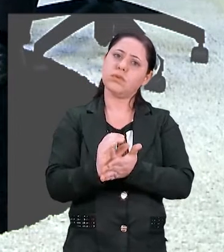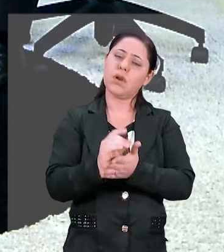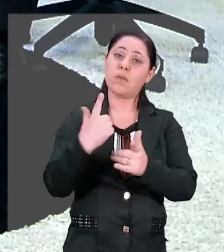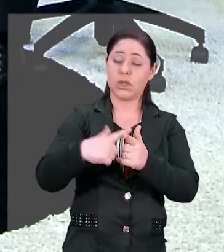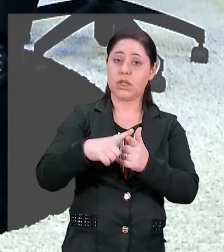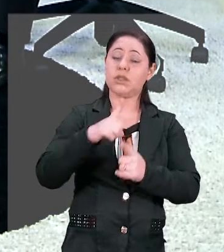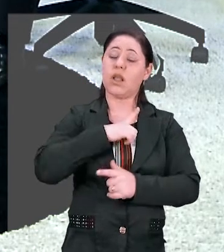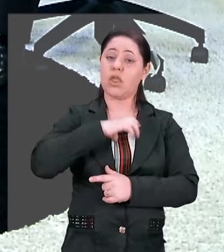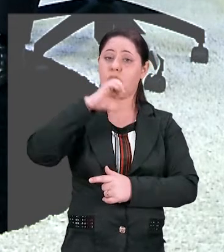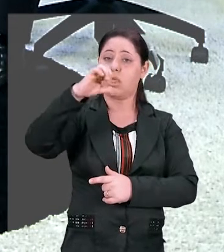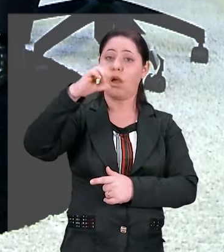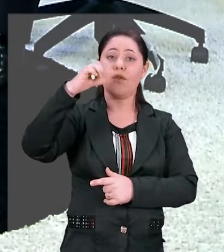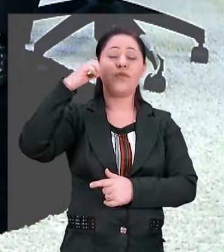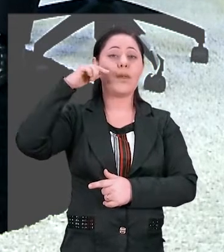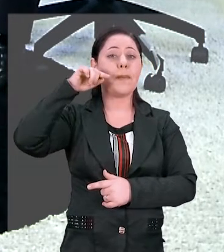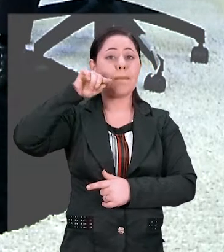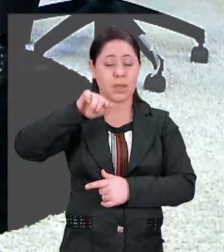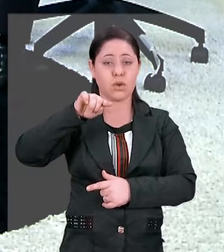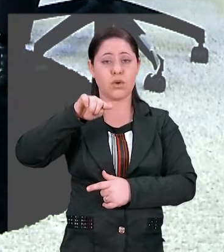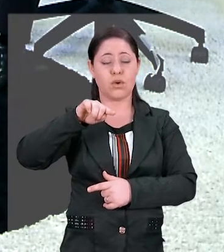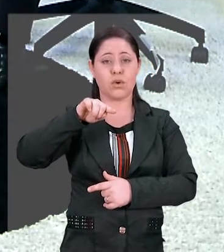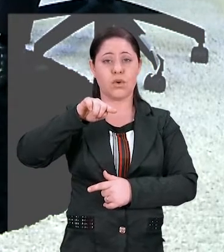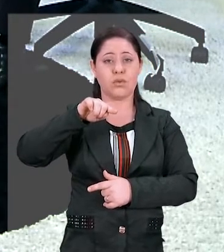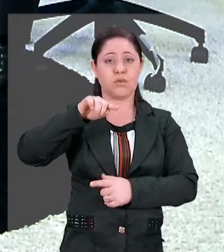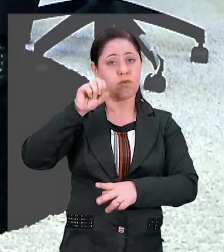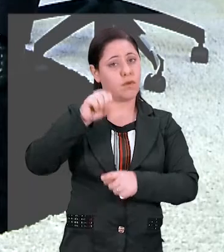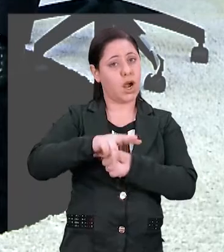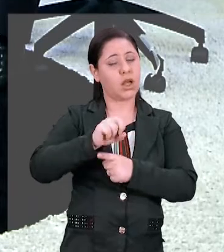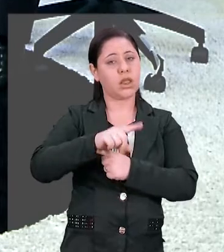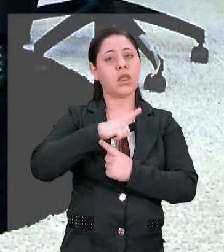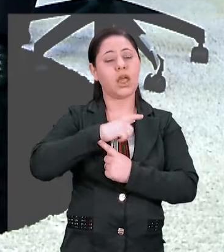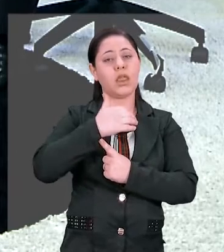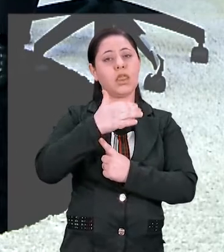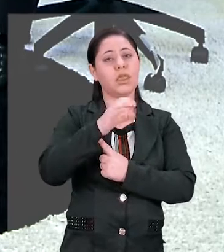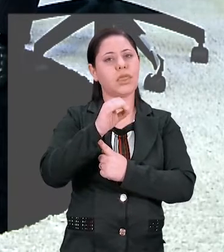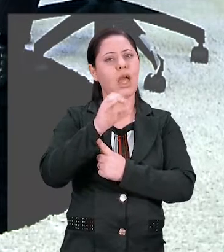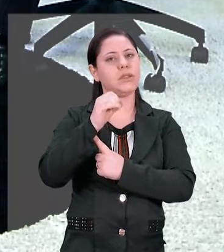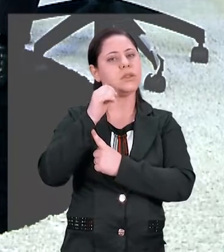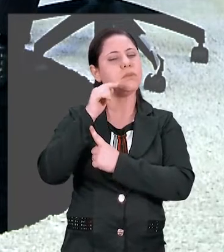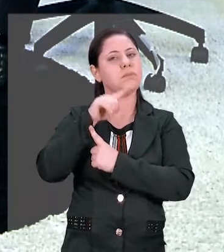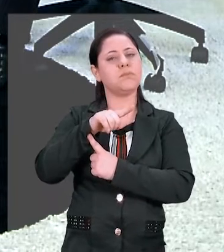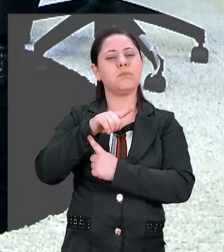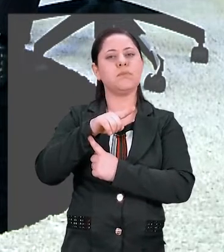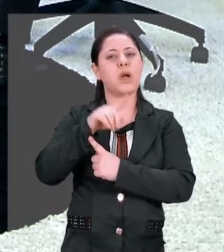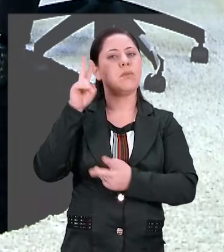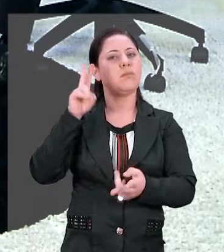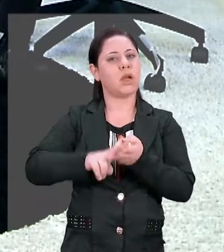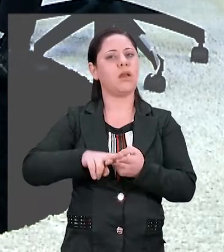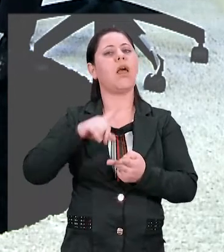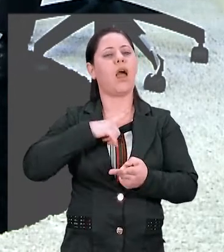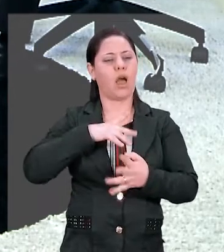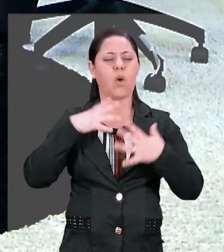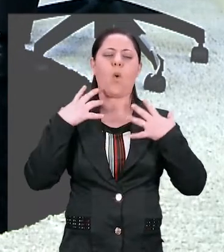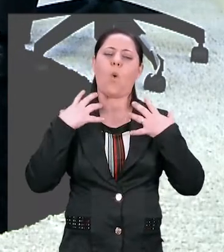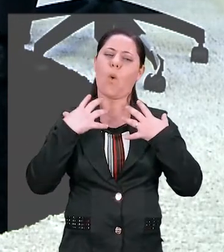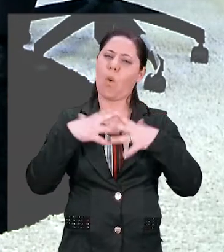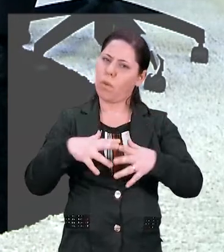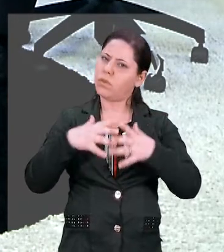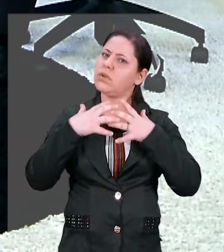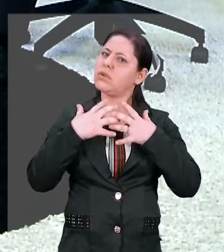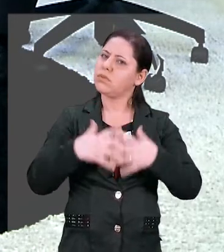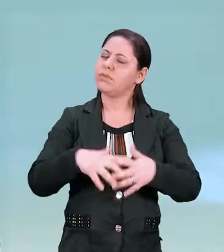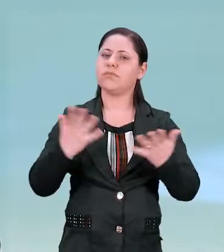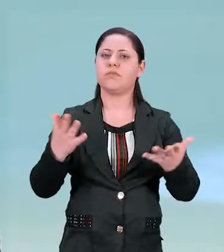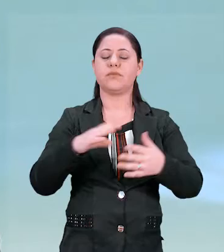vagas e tem um excesso de 10 mil presos, é um negócio meio complicado. É, Bárbara? A situação, voltando ao